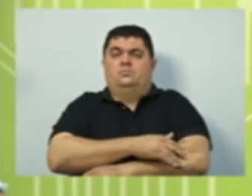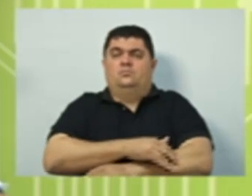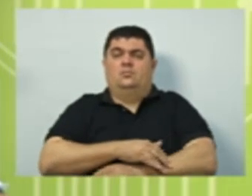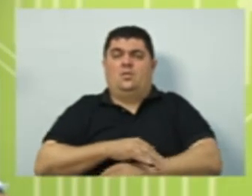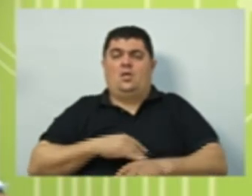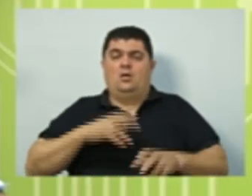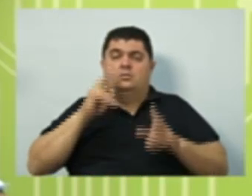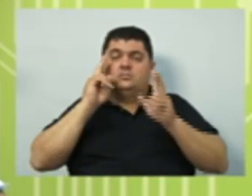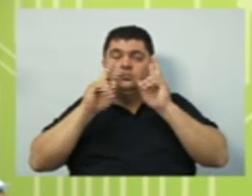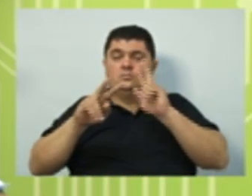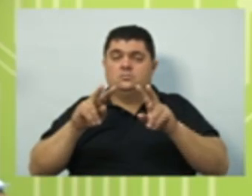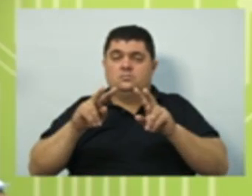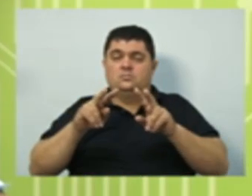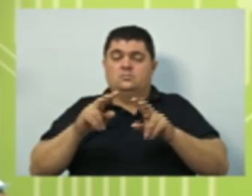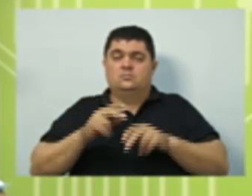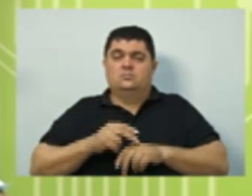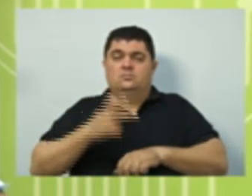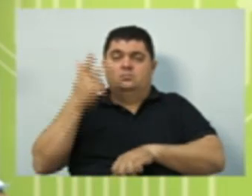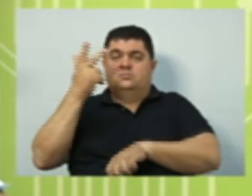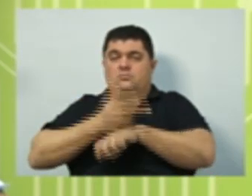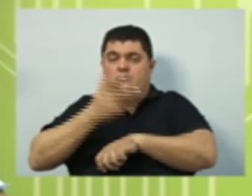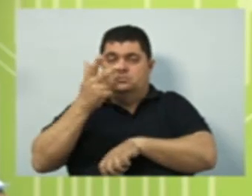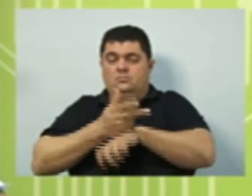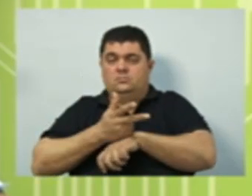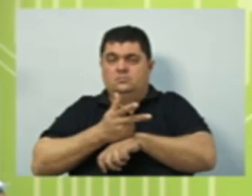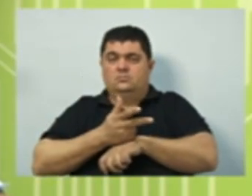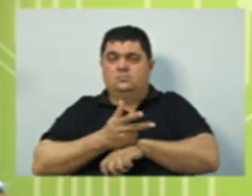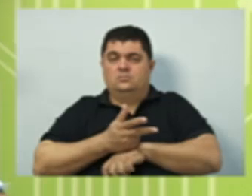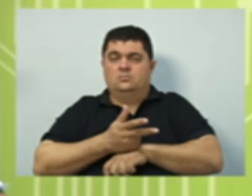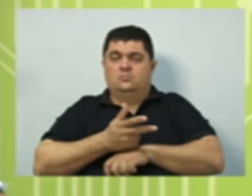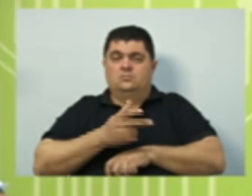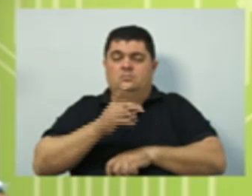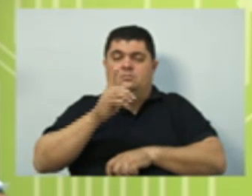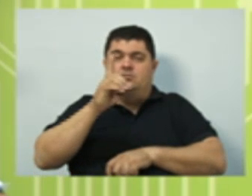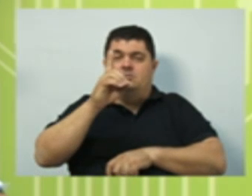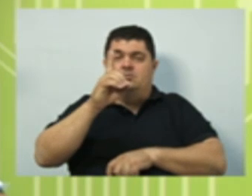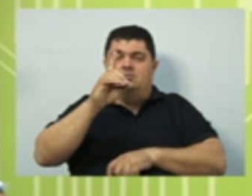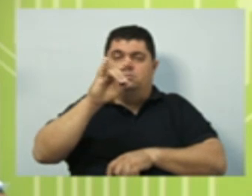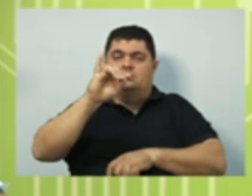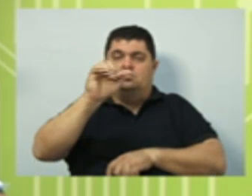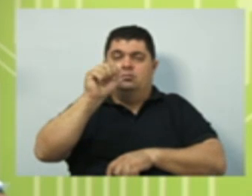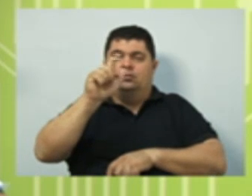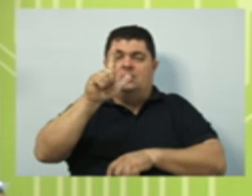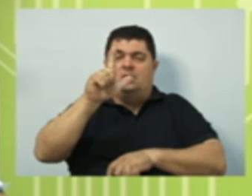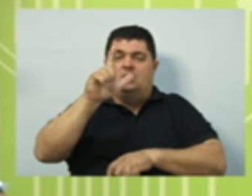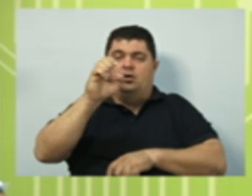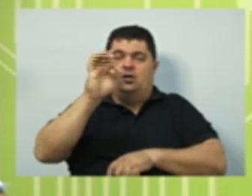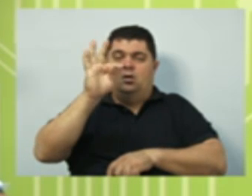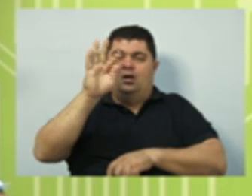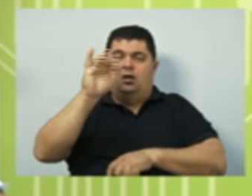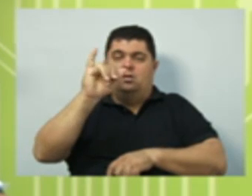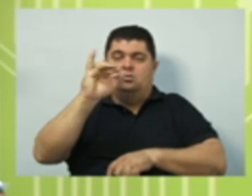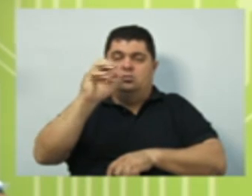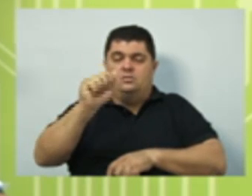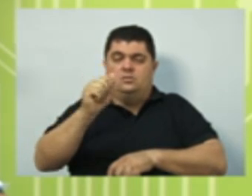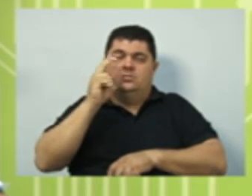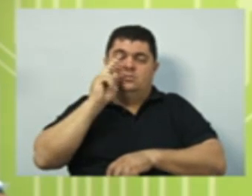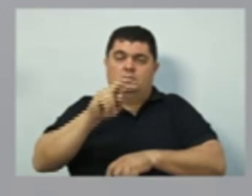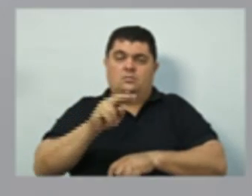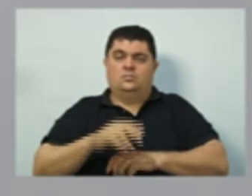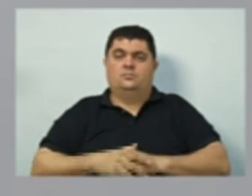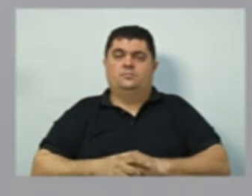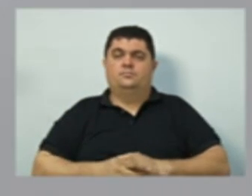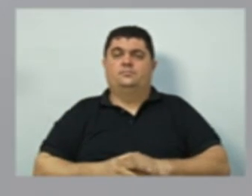fique atento para um vídeo chamado Dialética do Senhor e do Escravo. Fique atento.